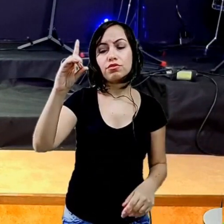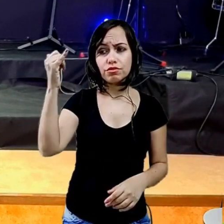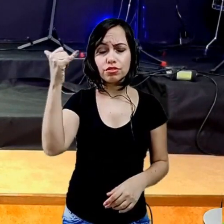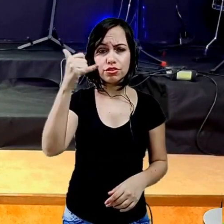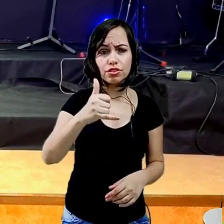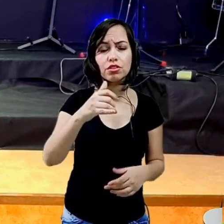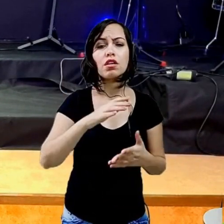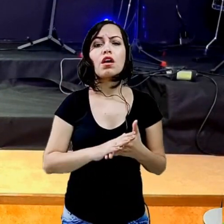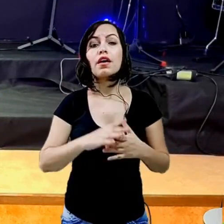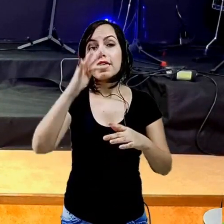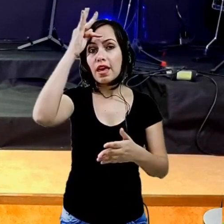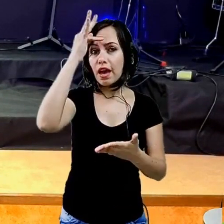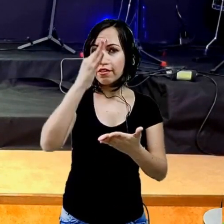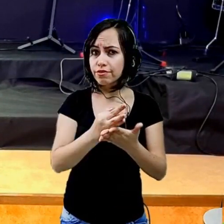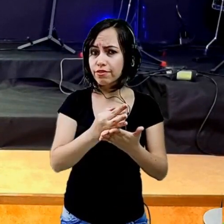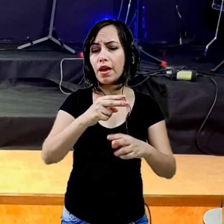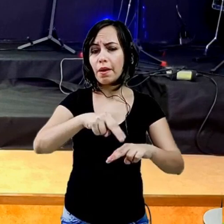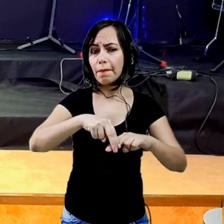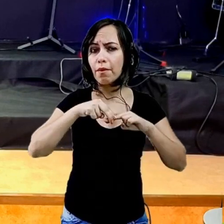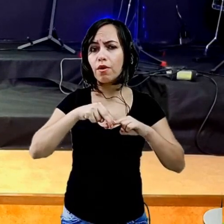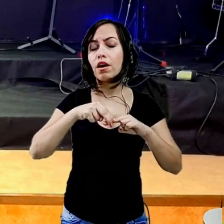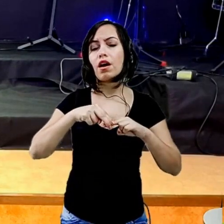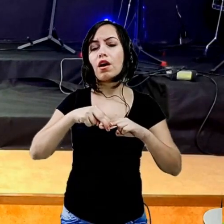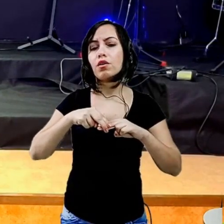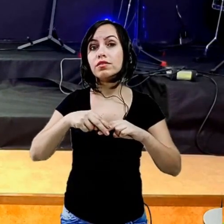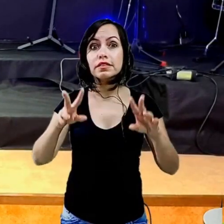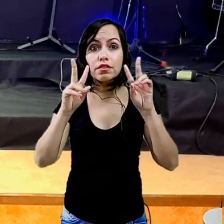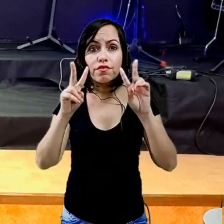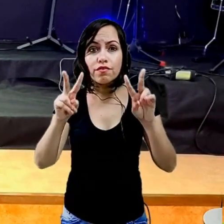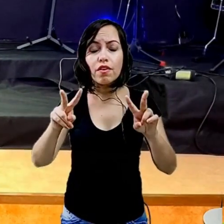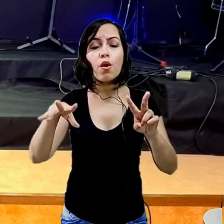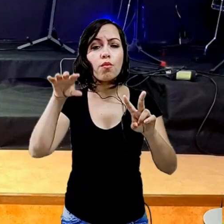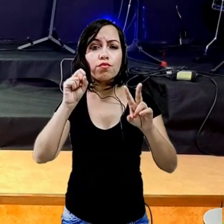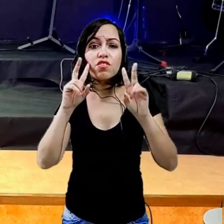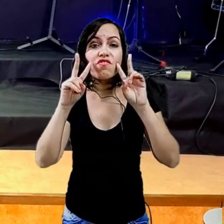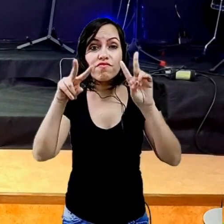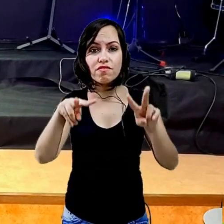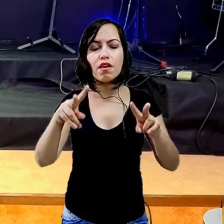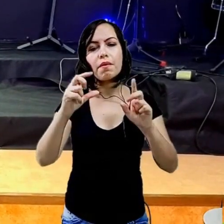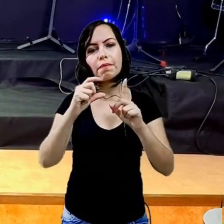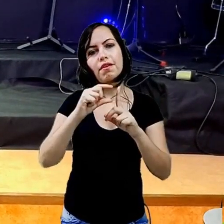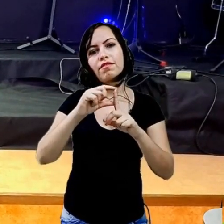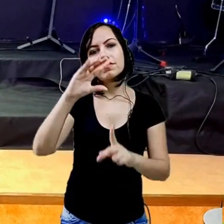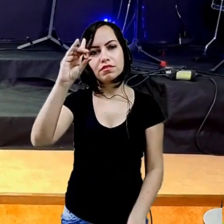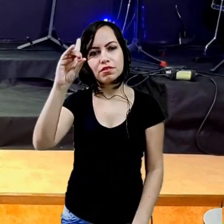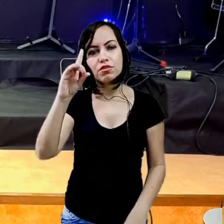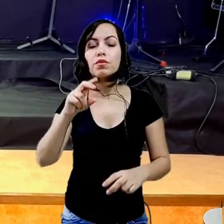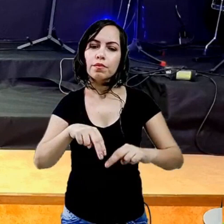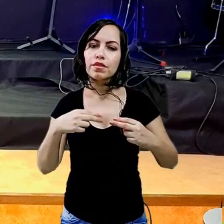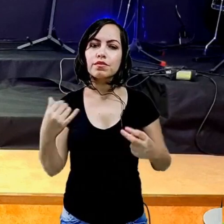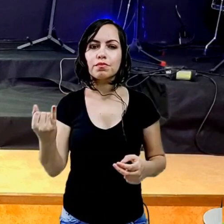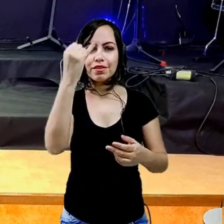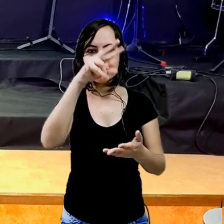que a fé vem pelo ouvir e ouvir a palavra de Deus. Então, vamos ler a palavra de